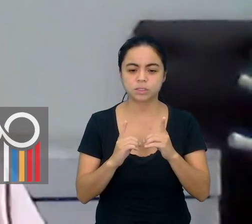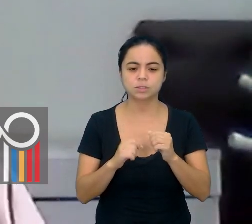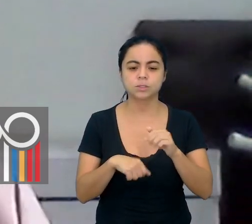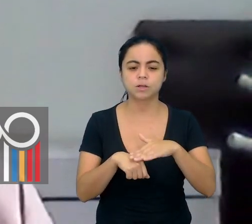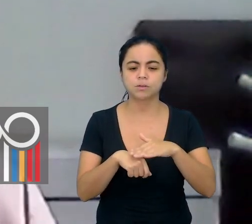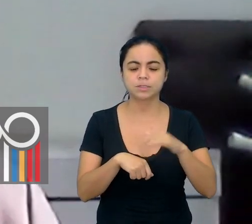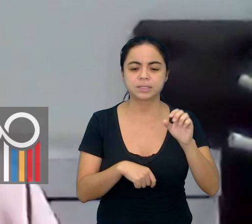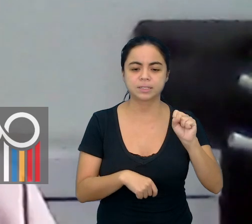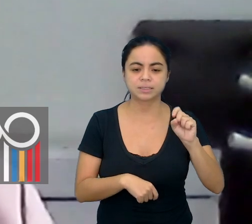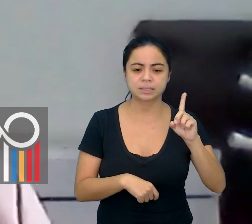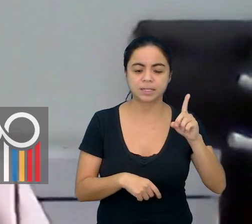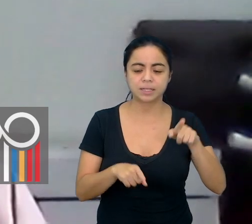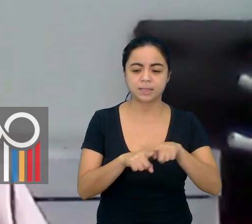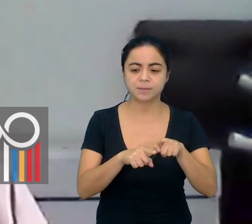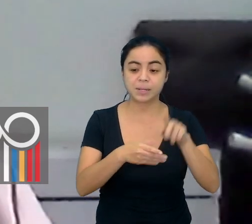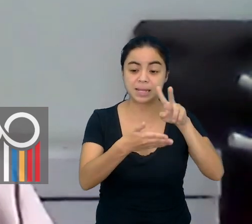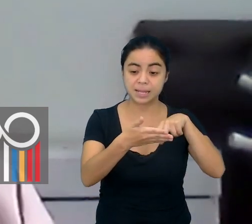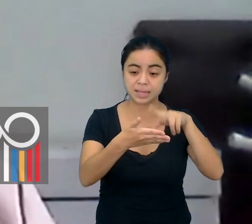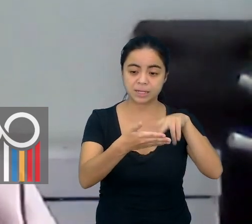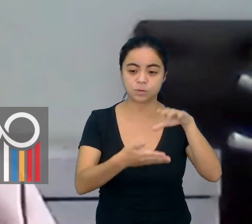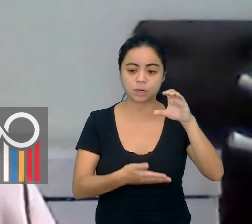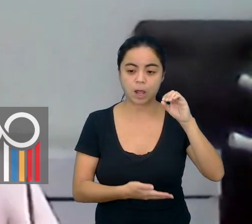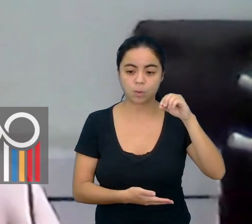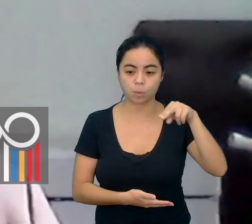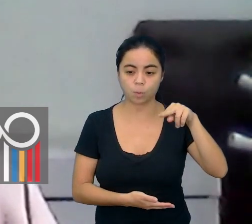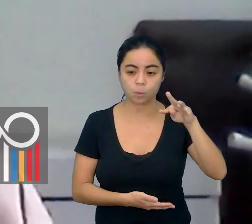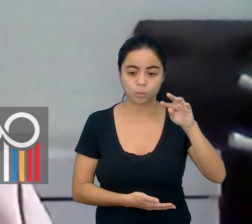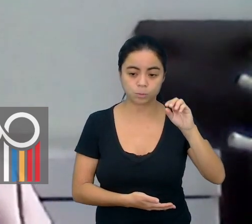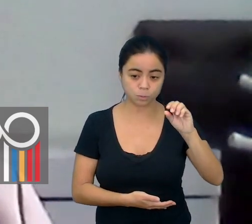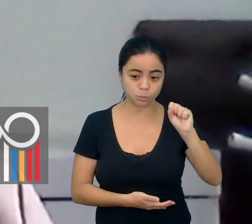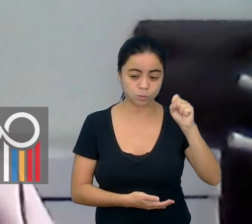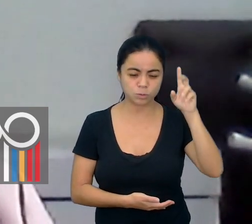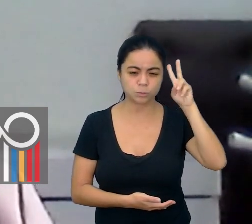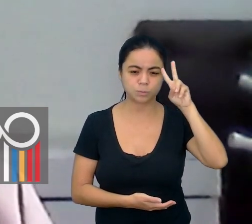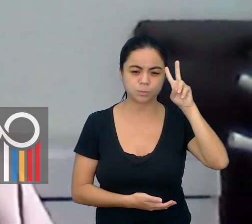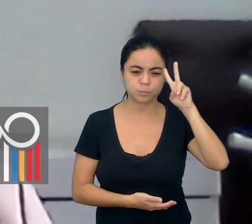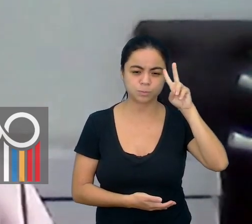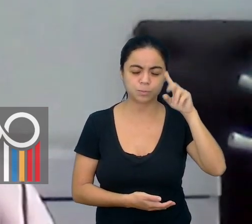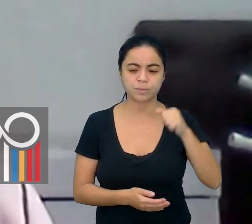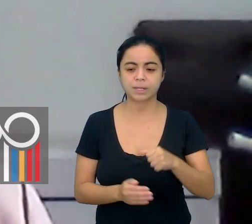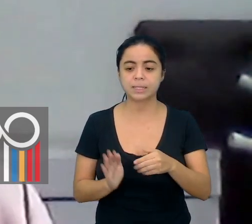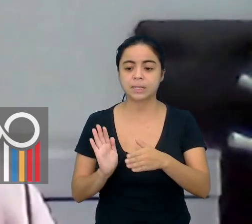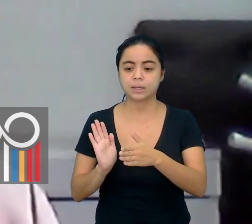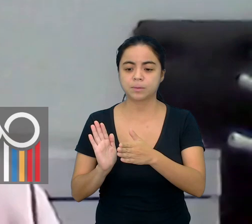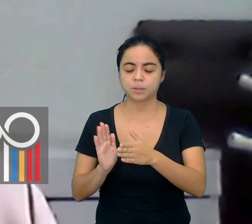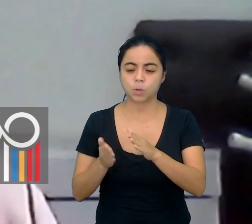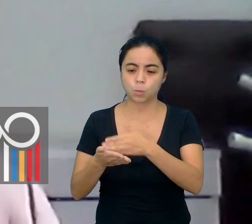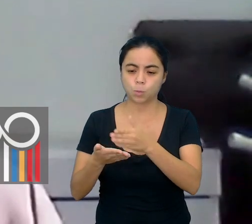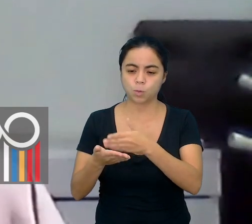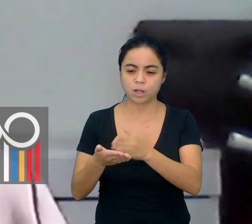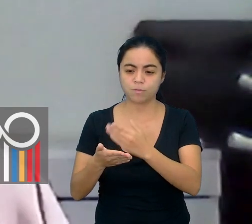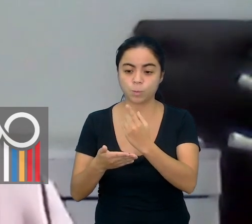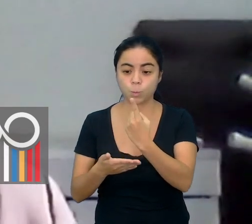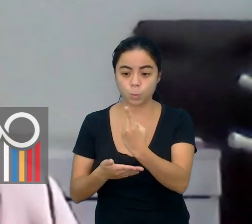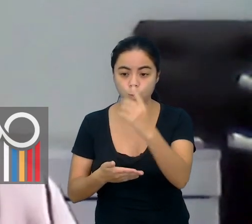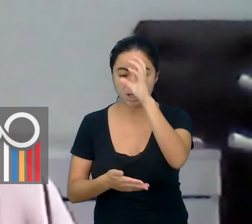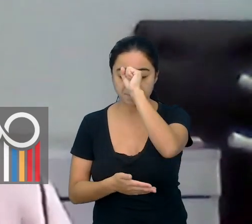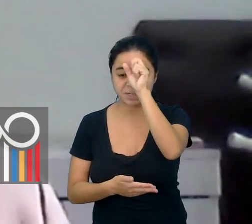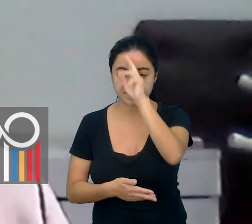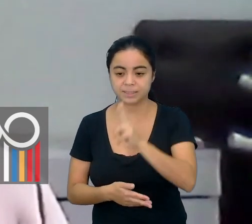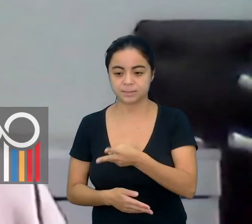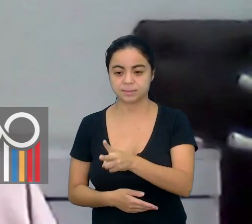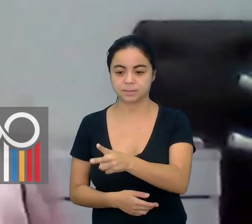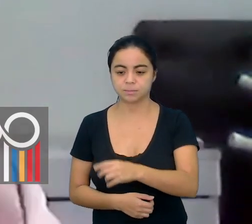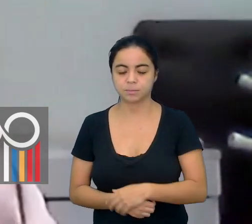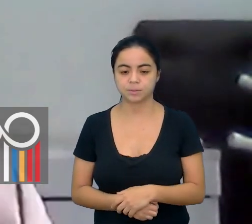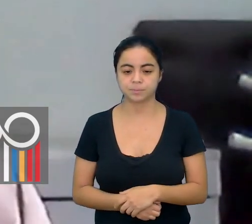didática Leitura de Contos, que são tratadas no volume 1 do Aprender Sempre. Esse encontro